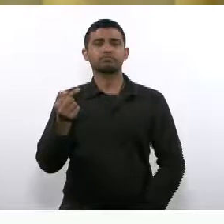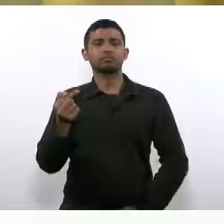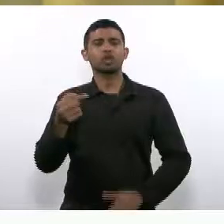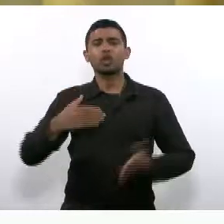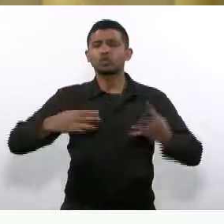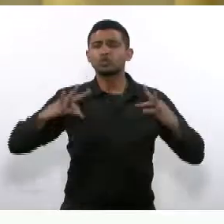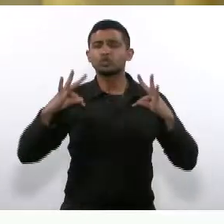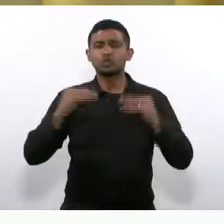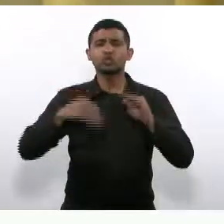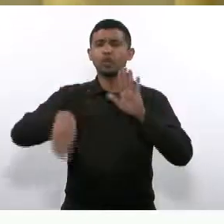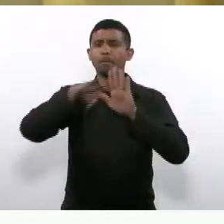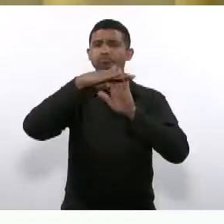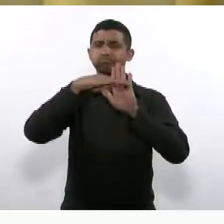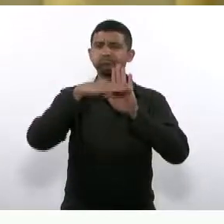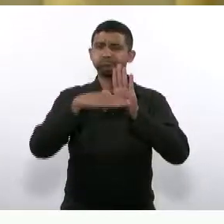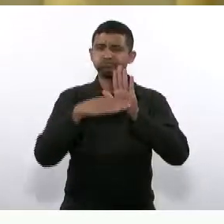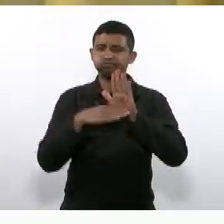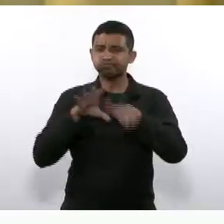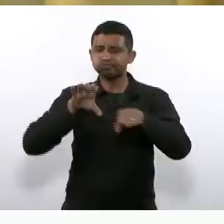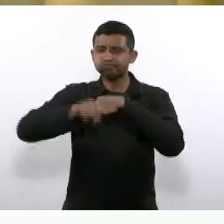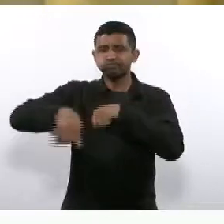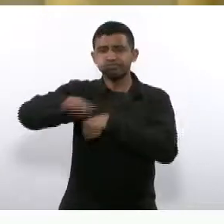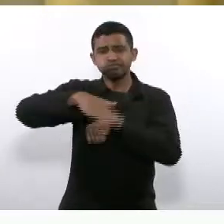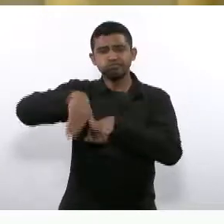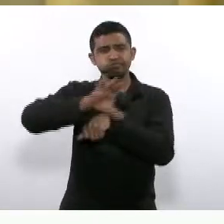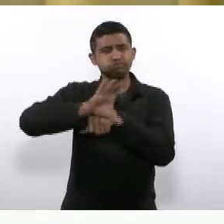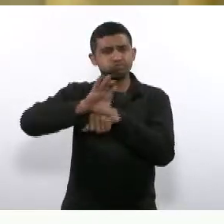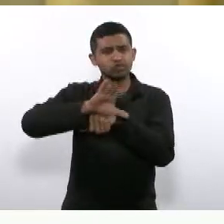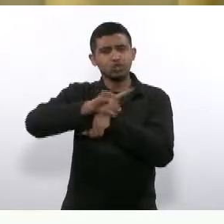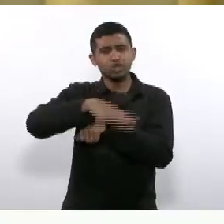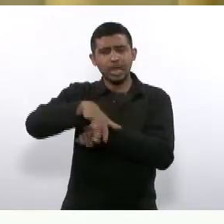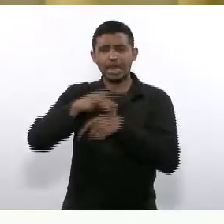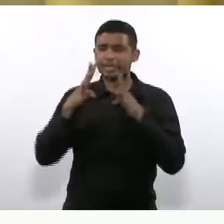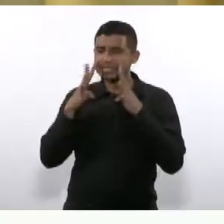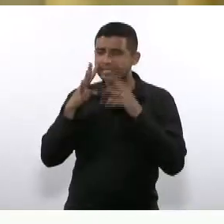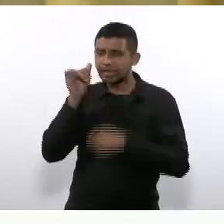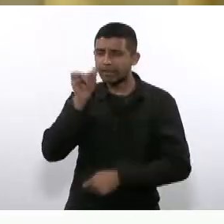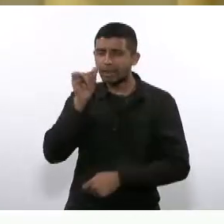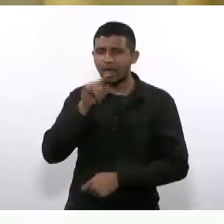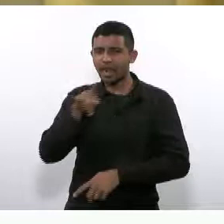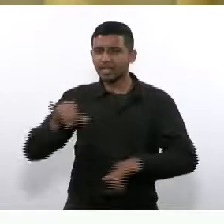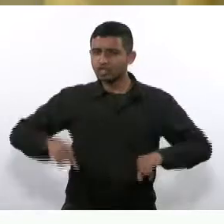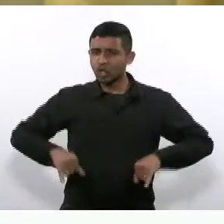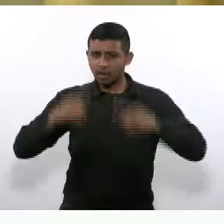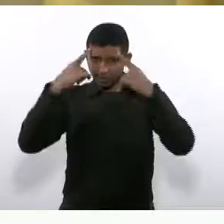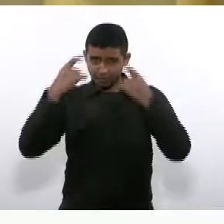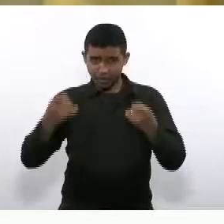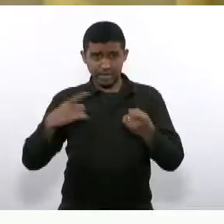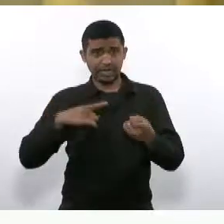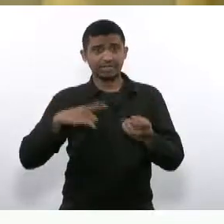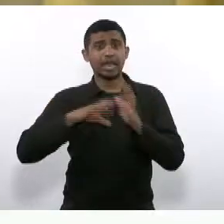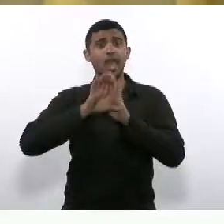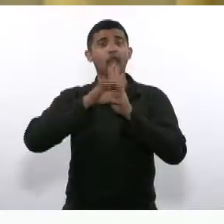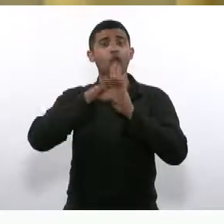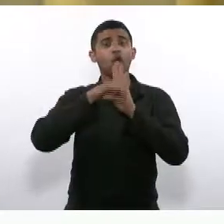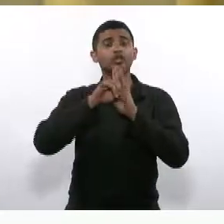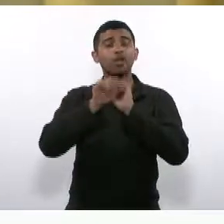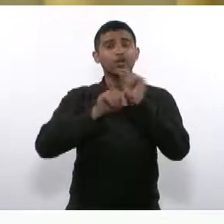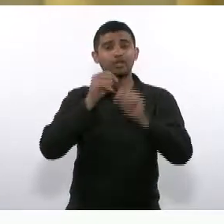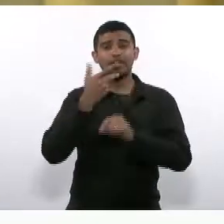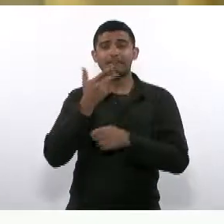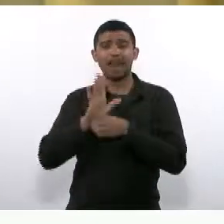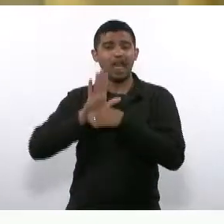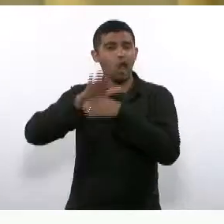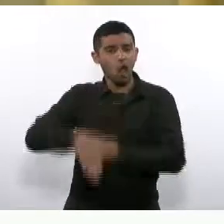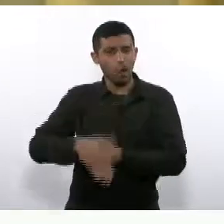programas de capacitação para profissionais de atendimento às mulheres vítimas de violência, conteúdos sobre as opressões